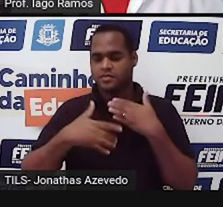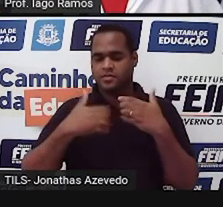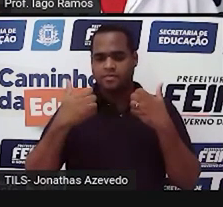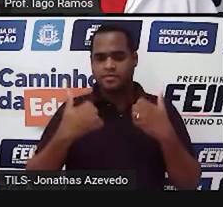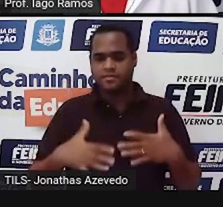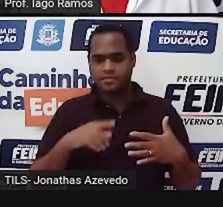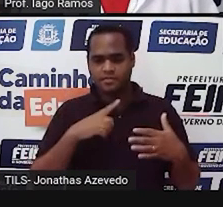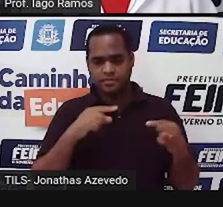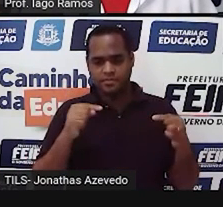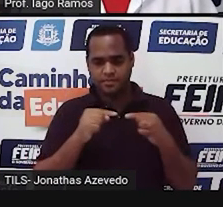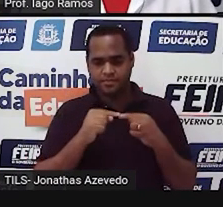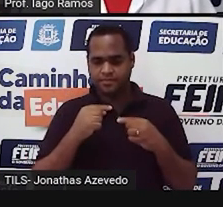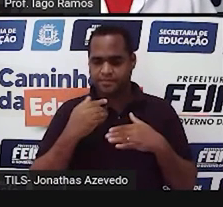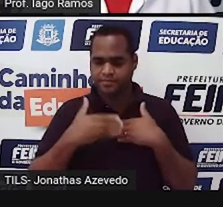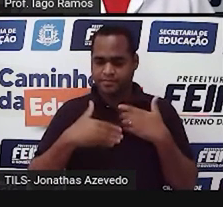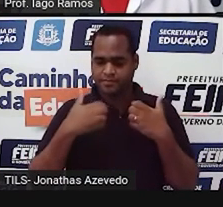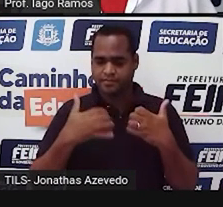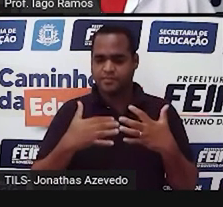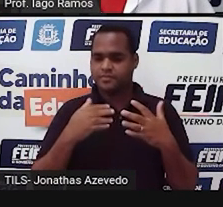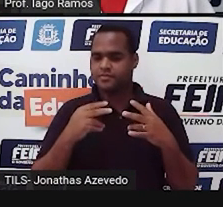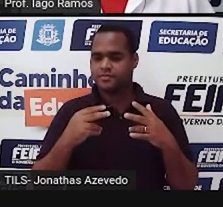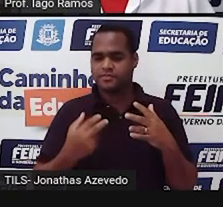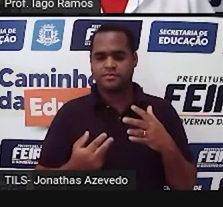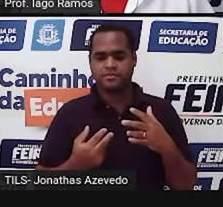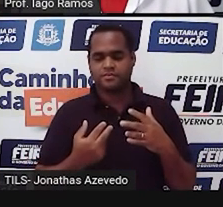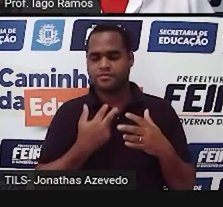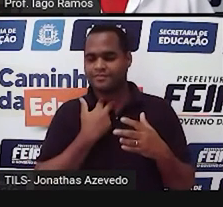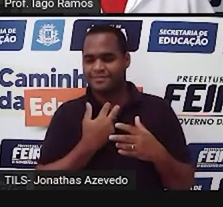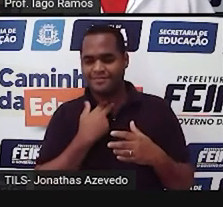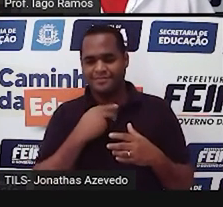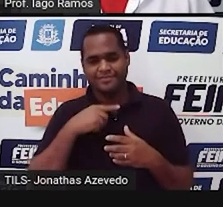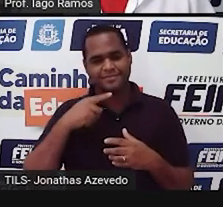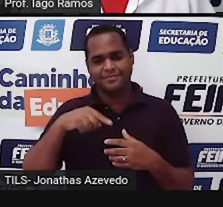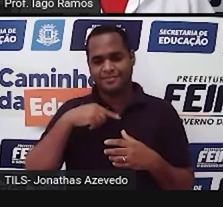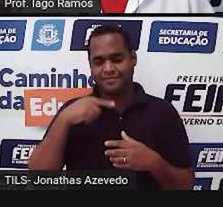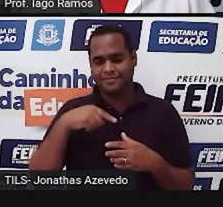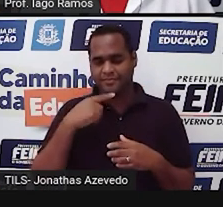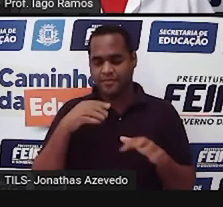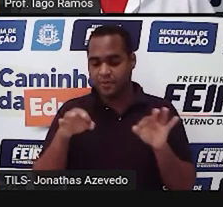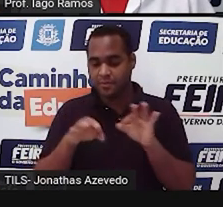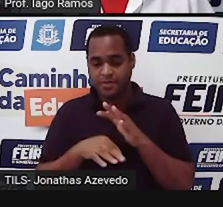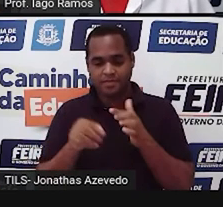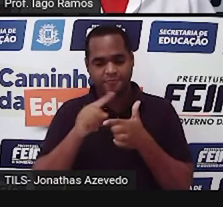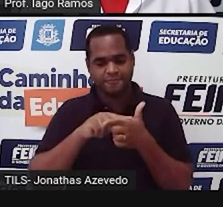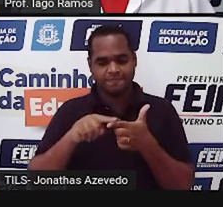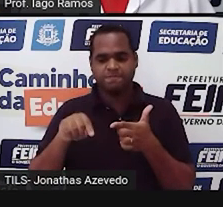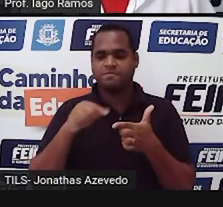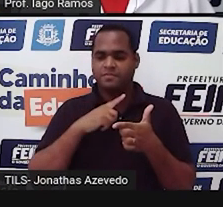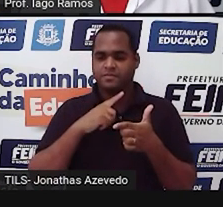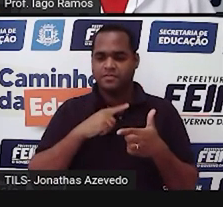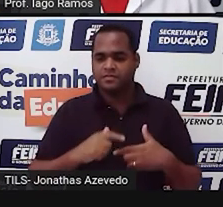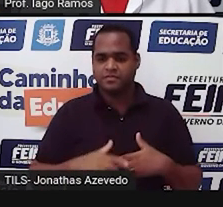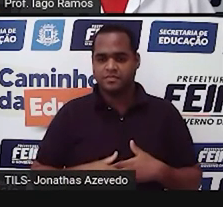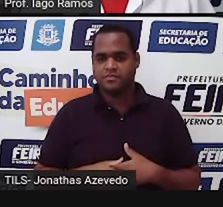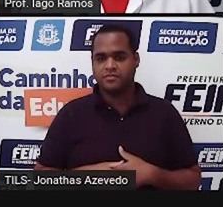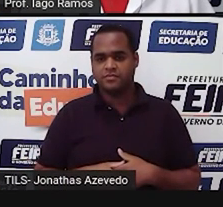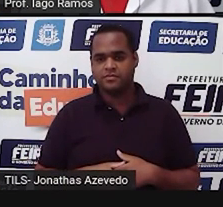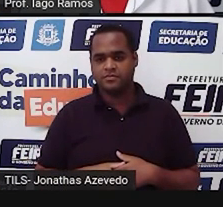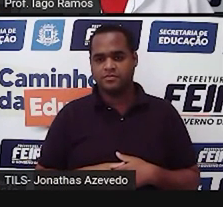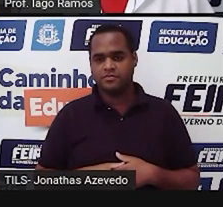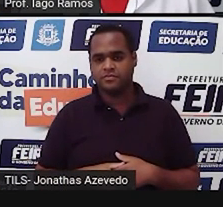manter infinitamente a gente nunca consegue terminar essa divisão Olha que coisa bacana tá então